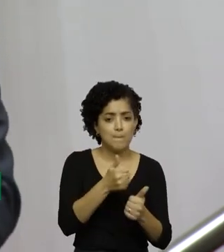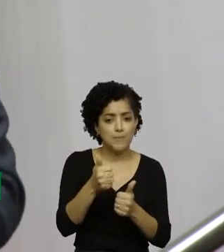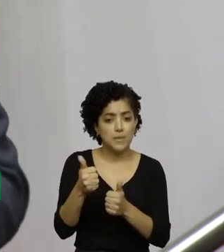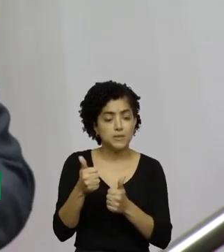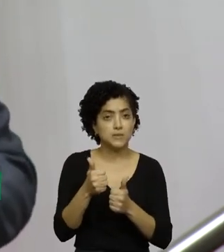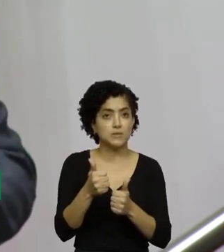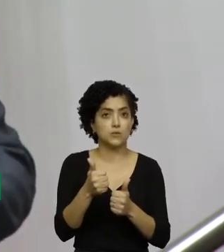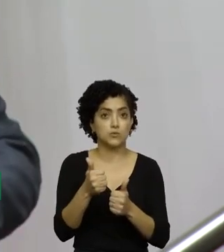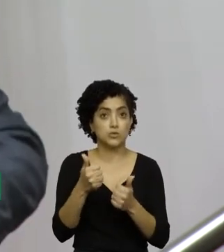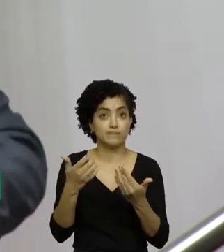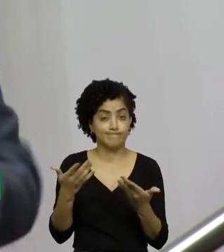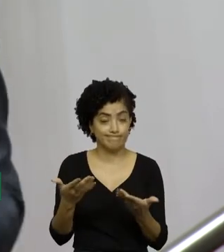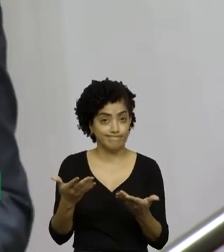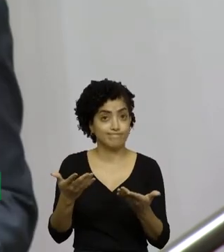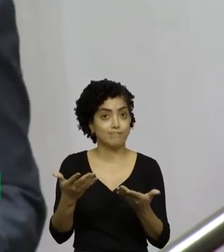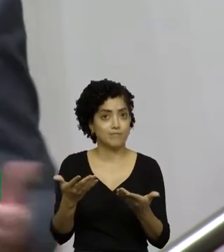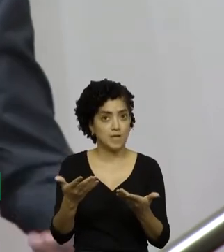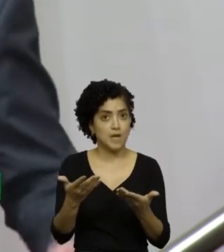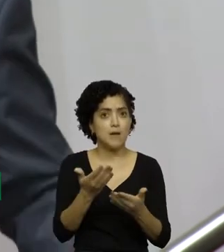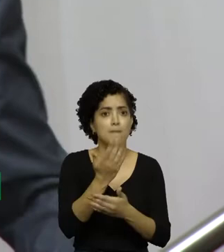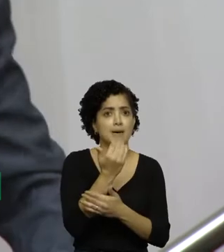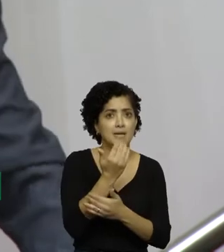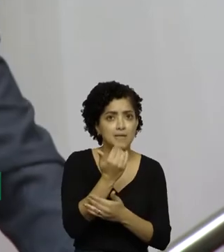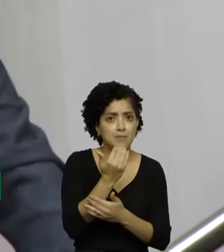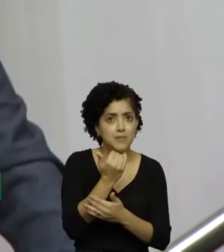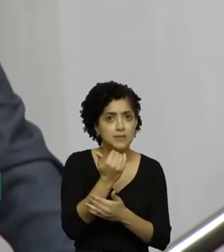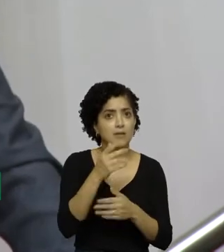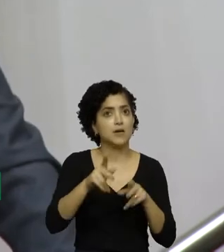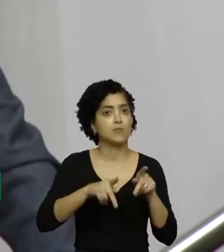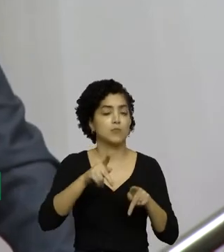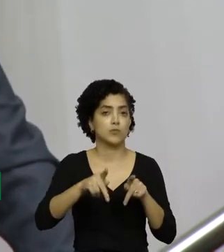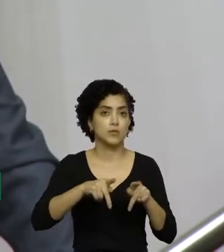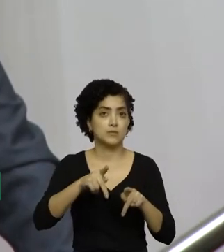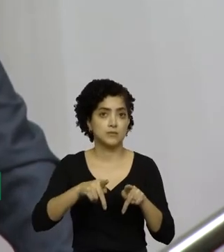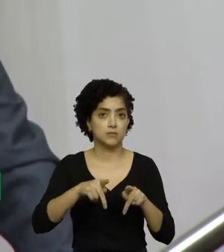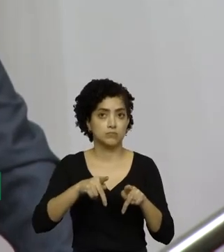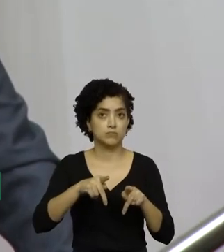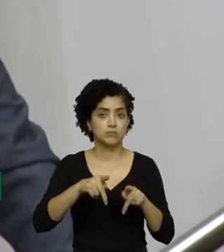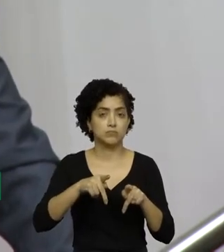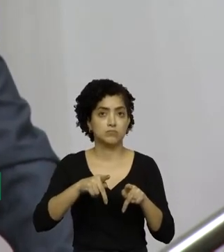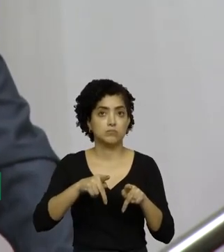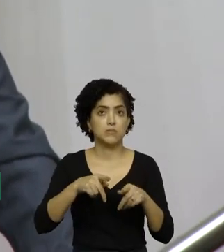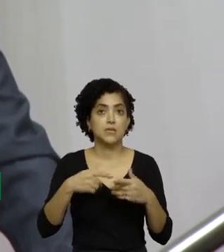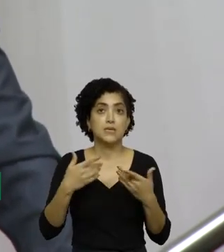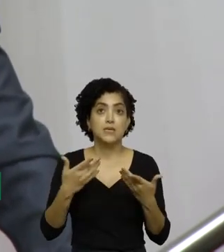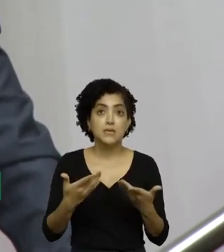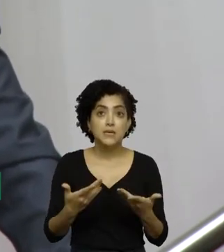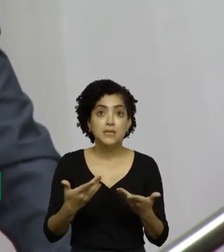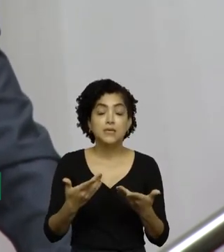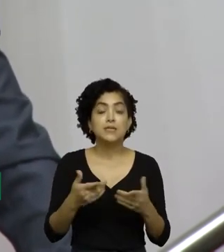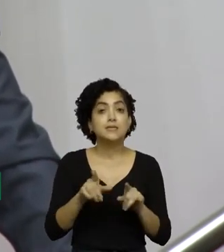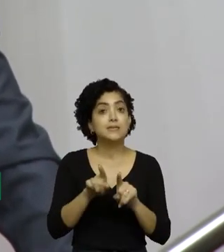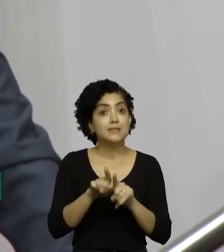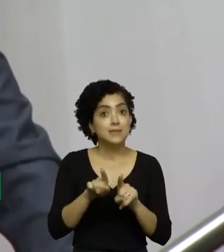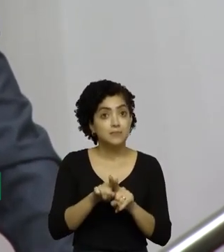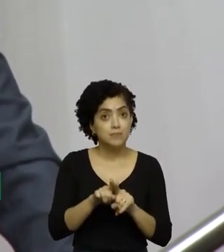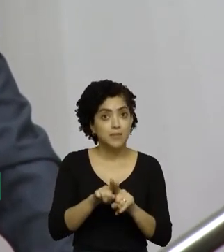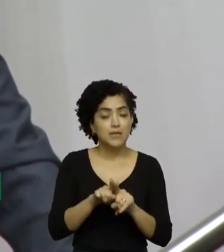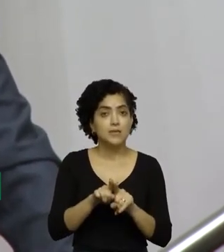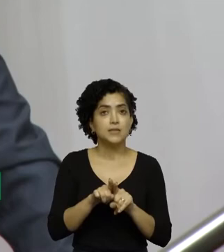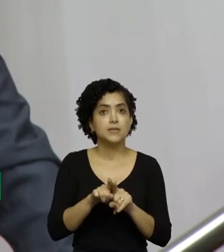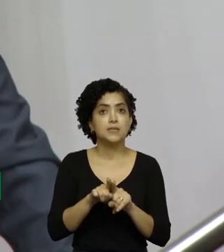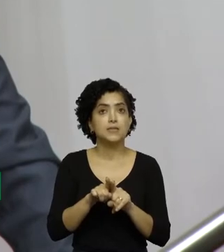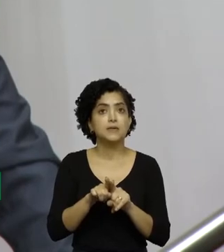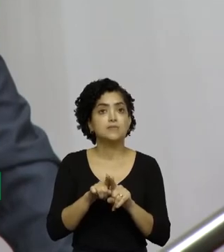esse alimento saudável é para alimentar a nossa população. E, por outro lado, também